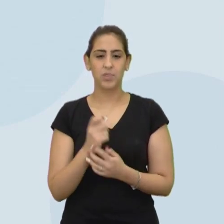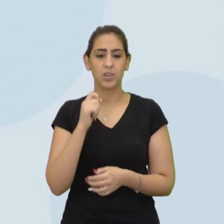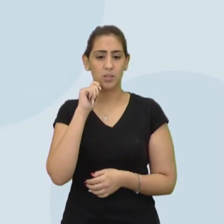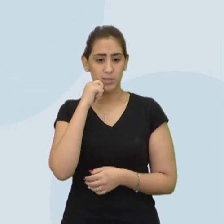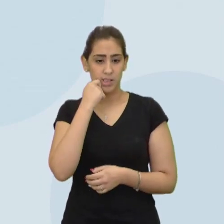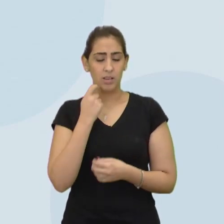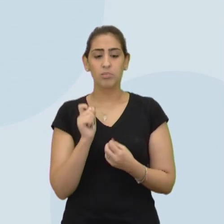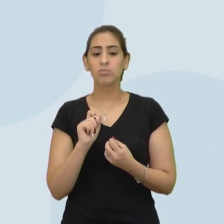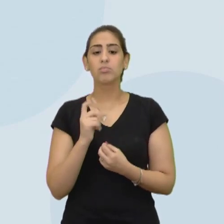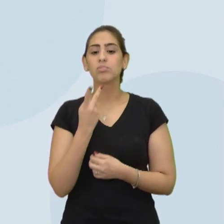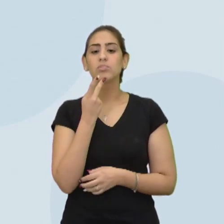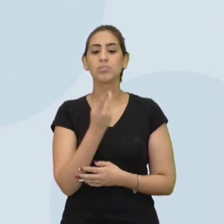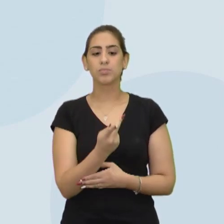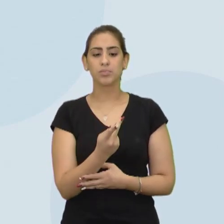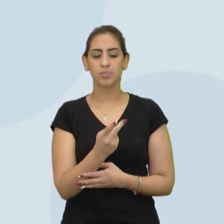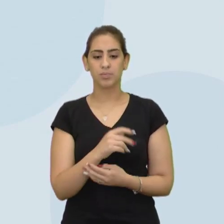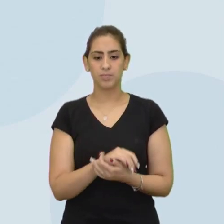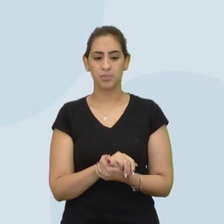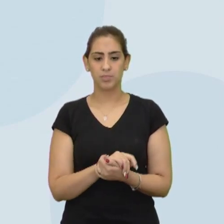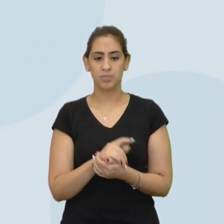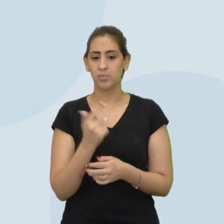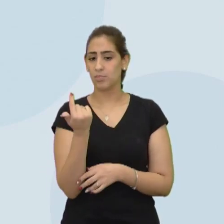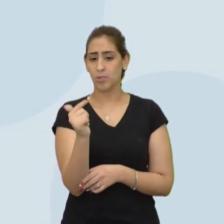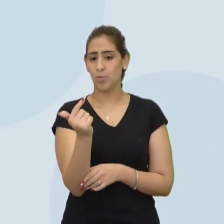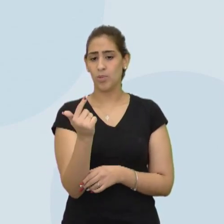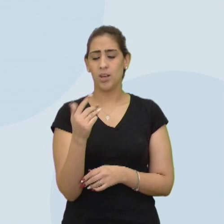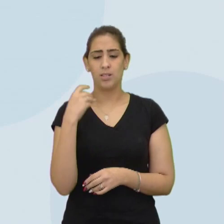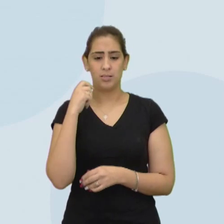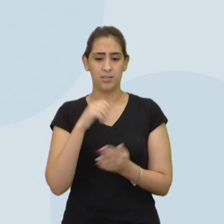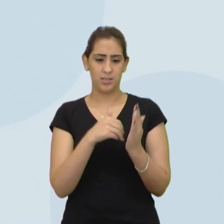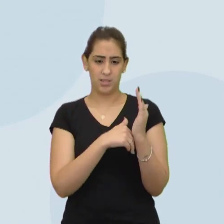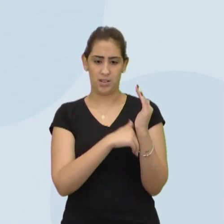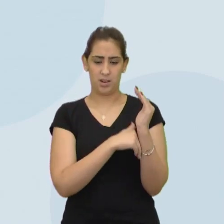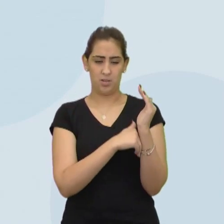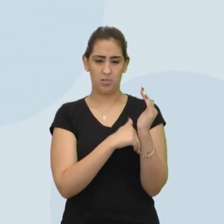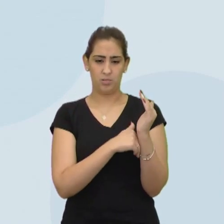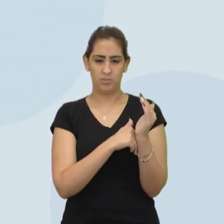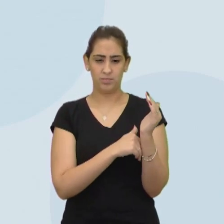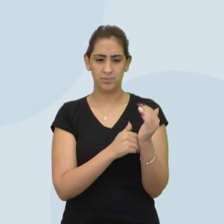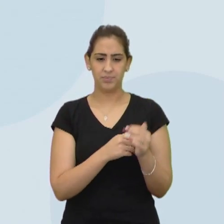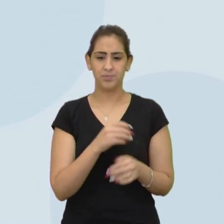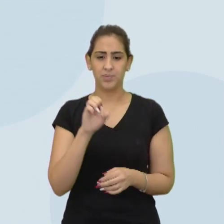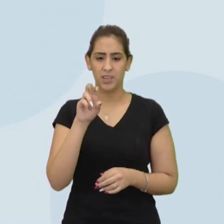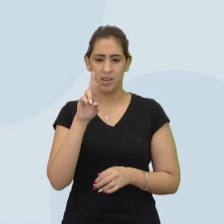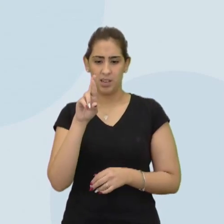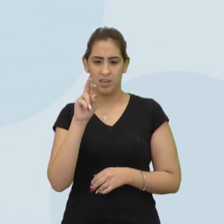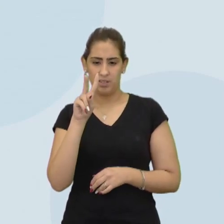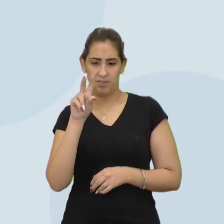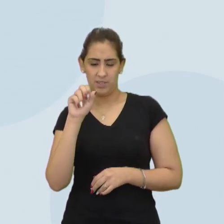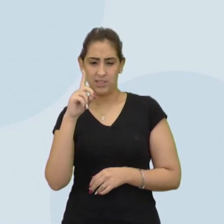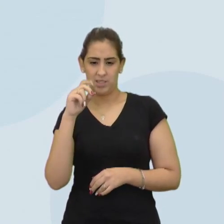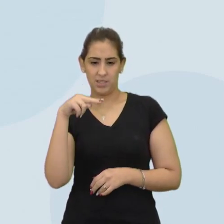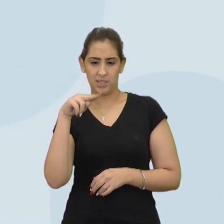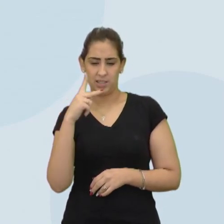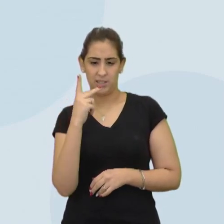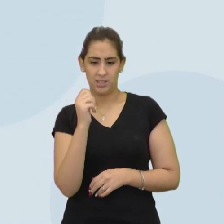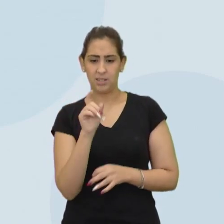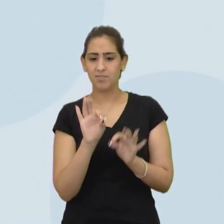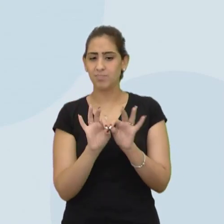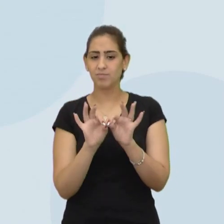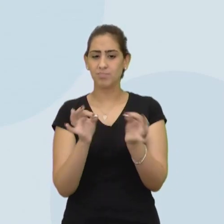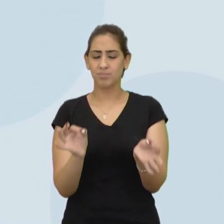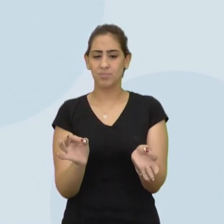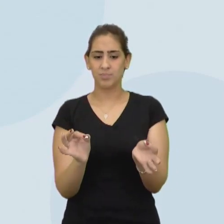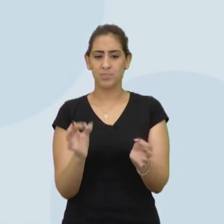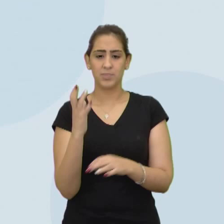Culler, é que não há um segredo. As ervas daninhas são simplesmente